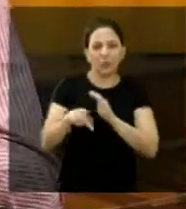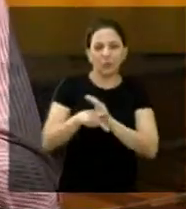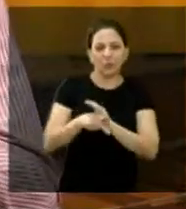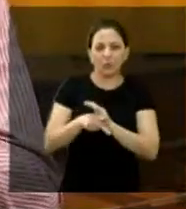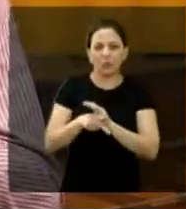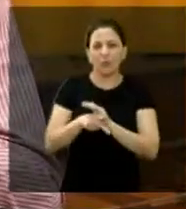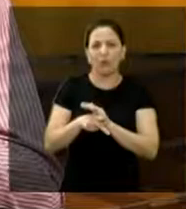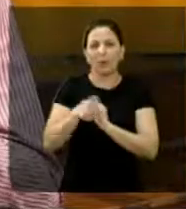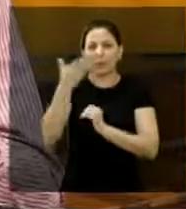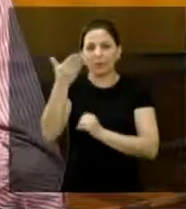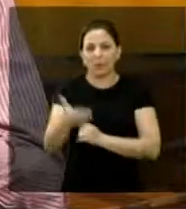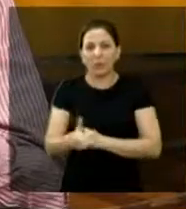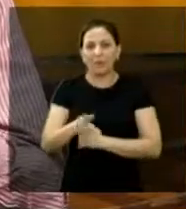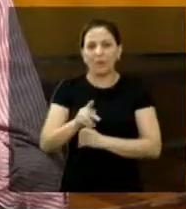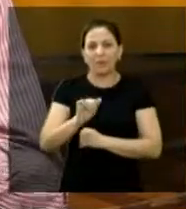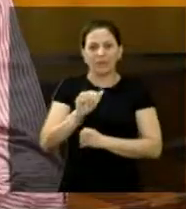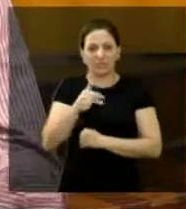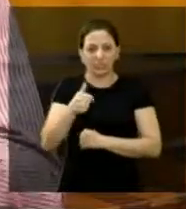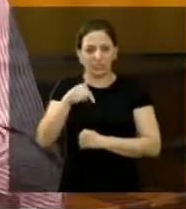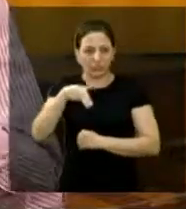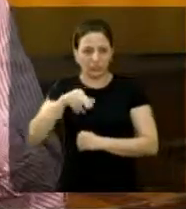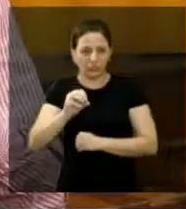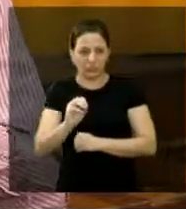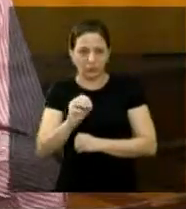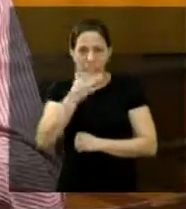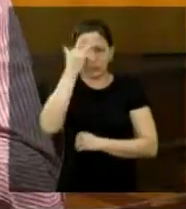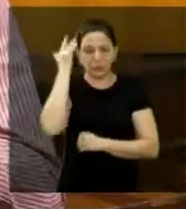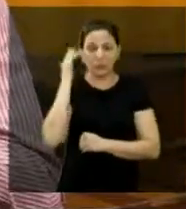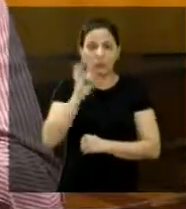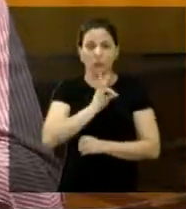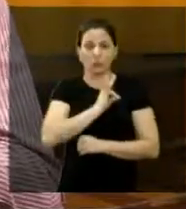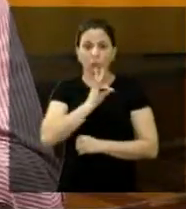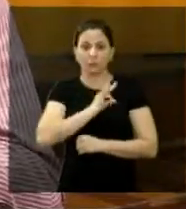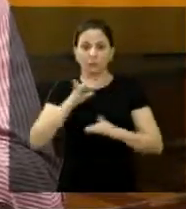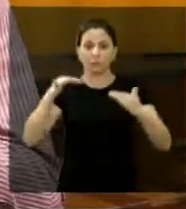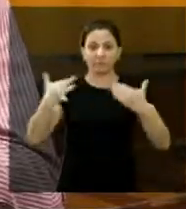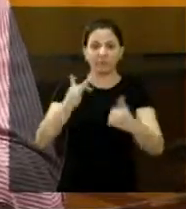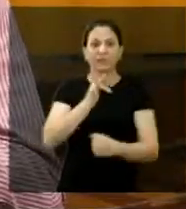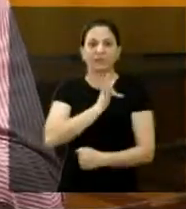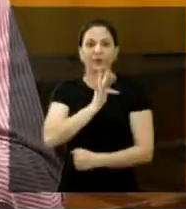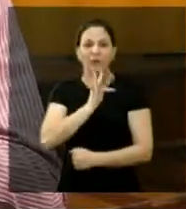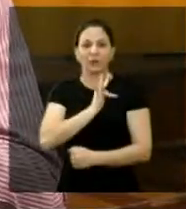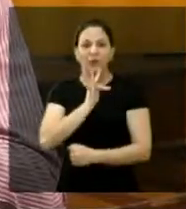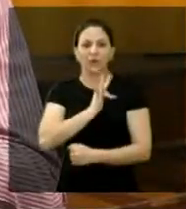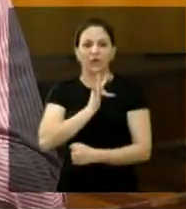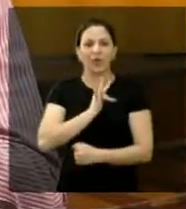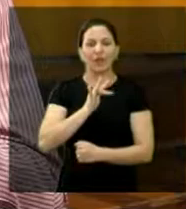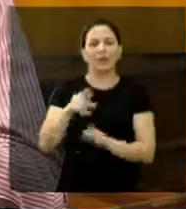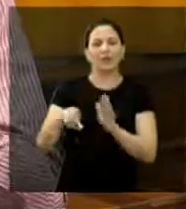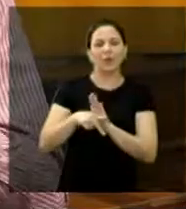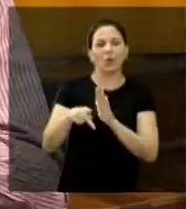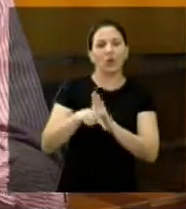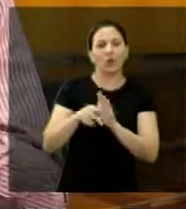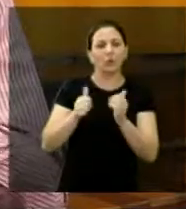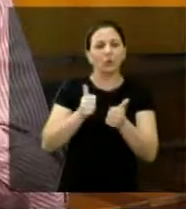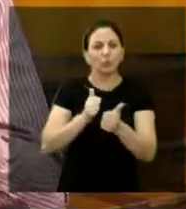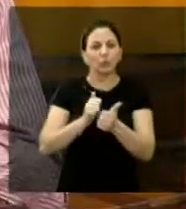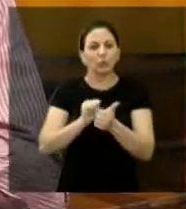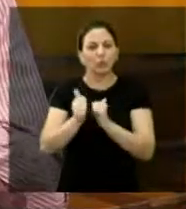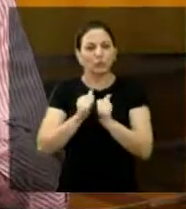com o Peixinho, que era o ponta da Ferroviária, um dos maiores jogadores que passaram aqui pela história da Ferroviária. Então houve